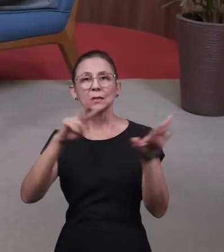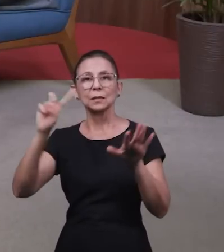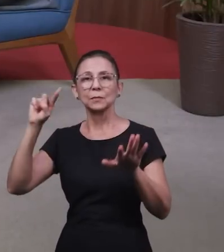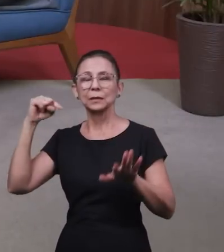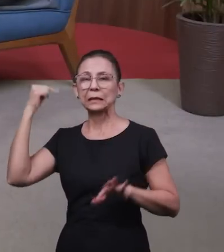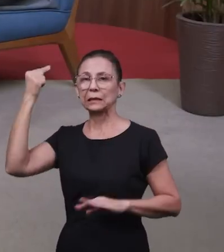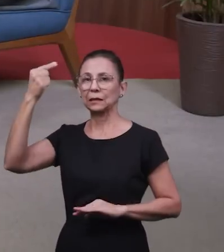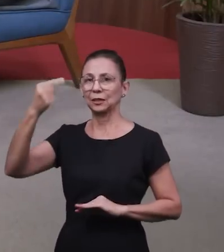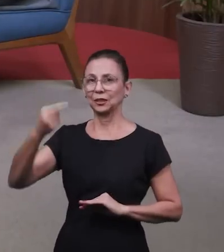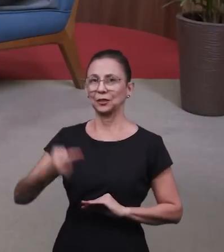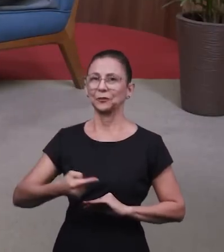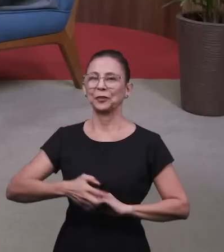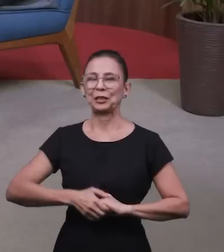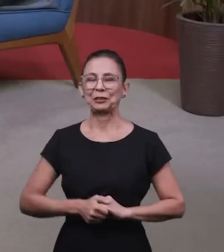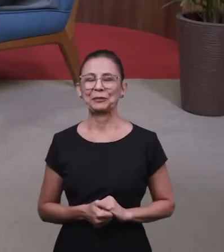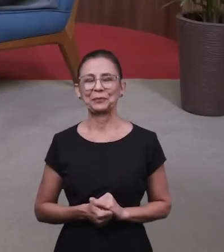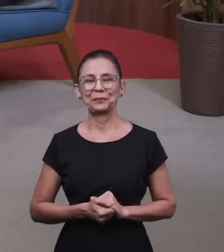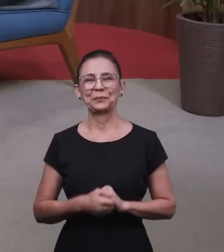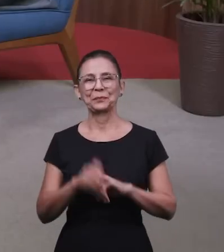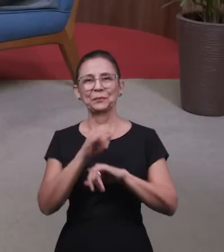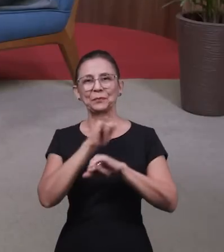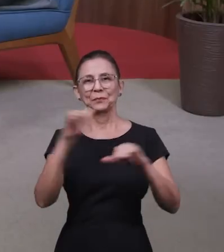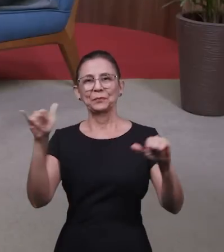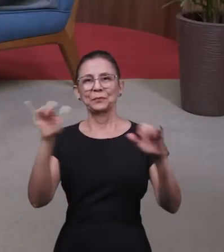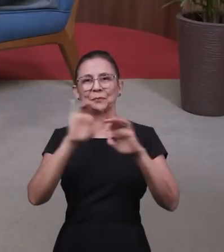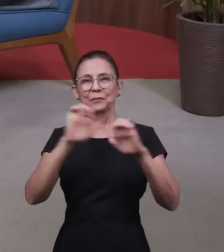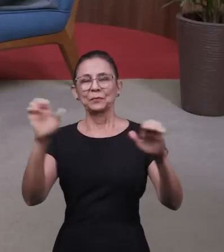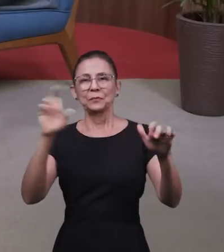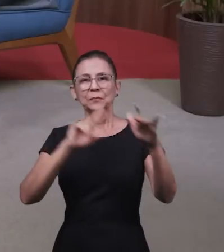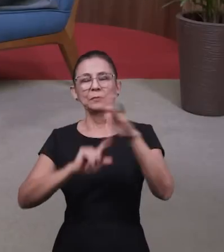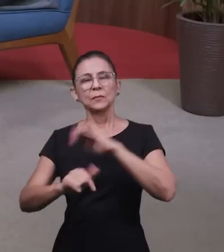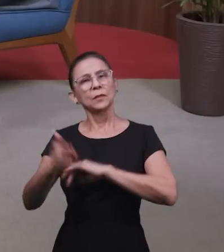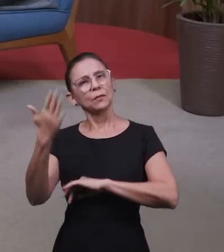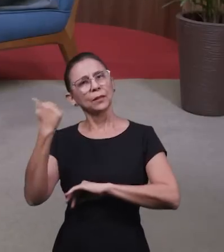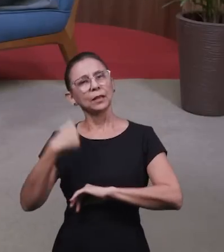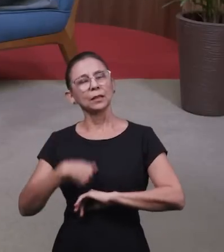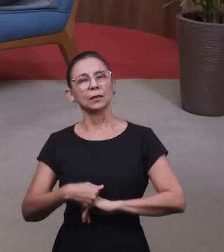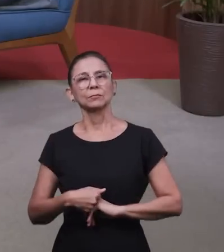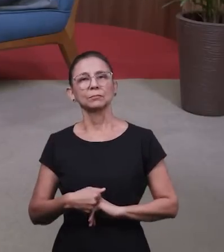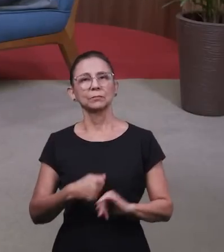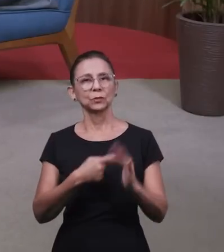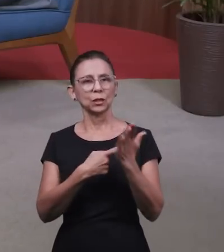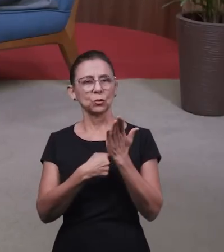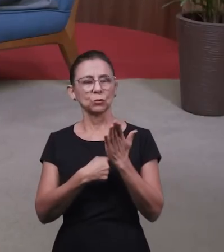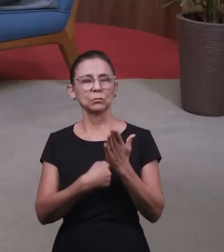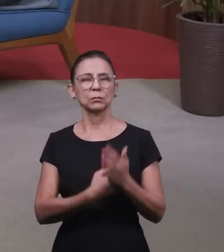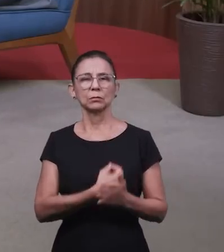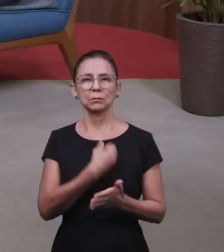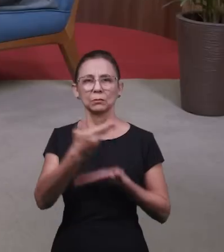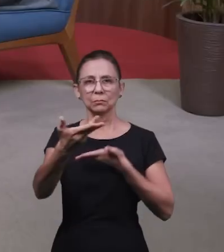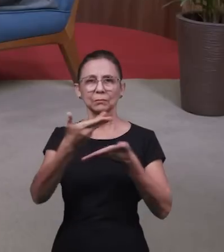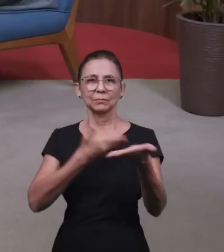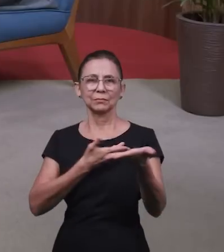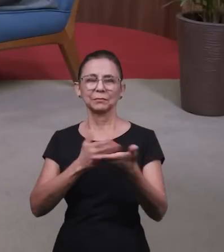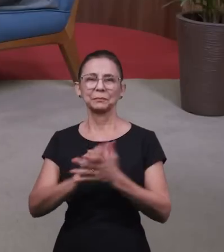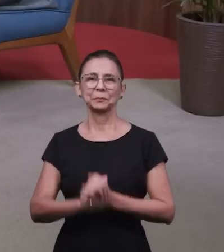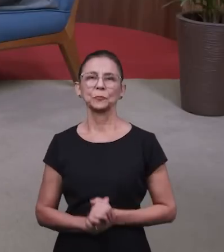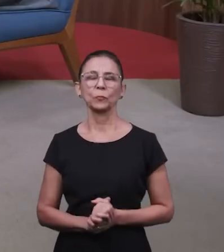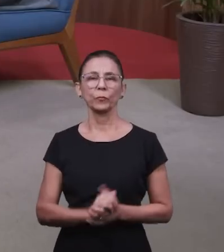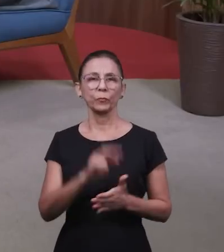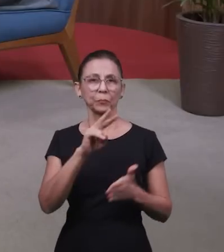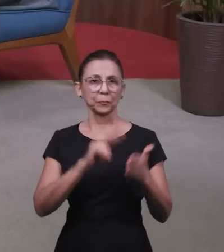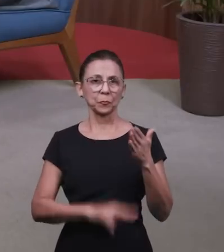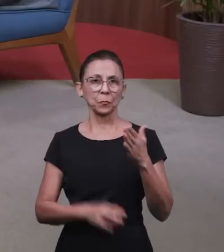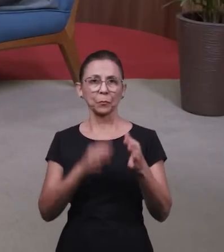próxima semana, na próxima edição do programa Anunciando o Evangelho Eterno. Então você participa e ao mesmo tempo nos ajuda a fazer a